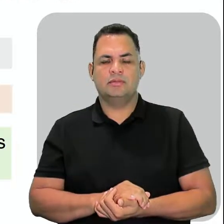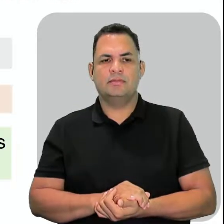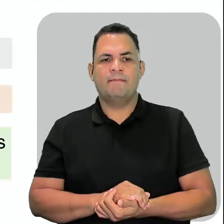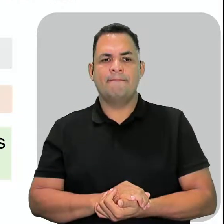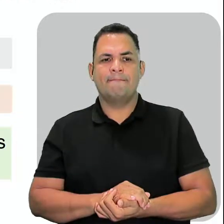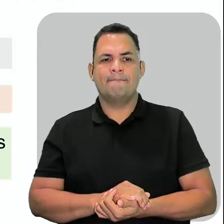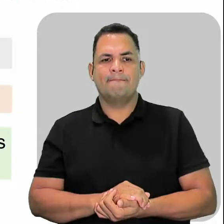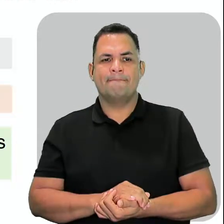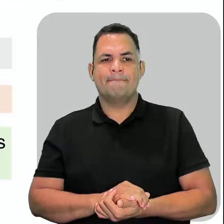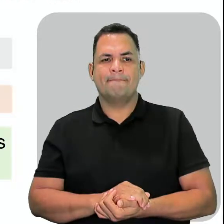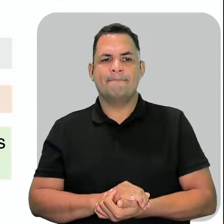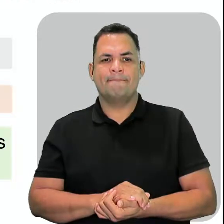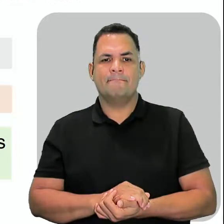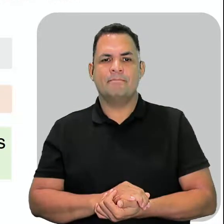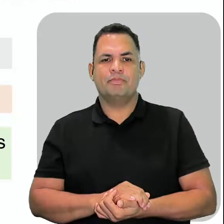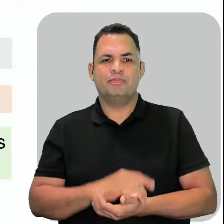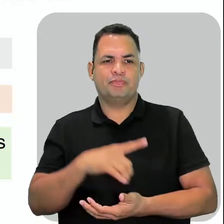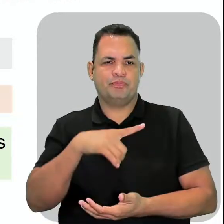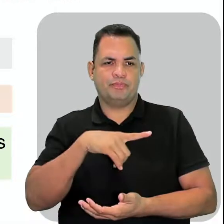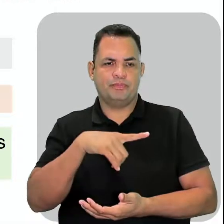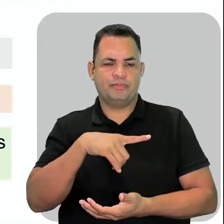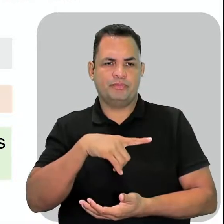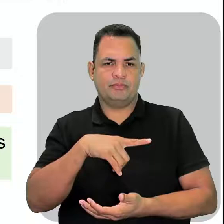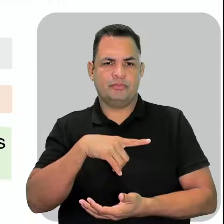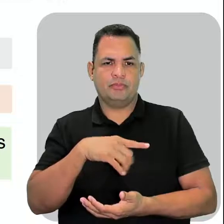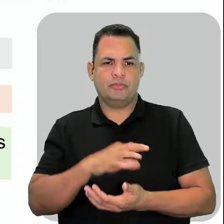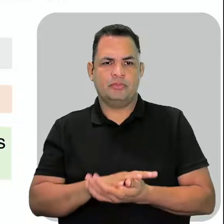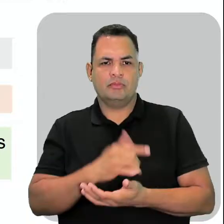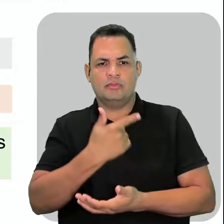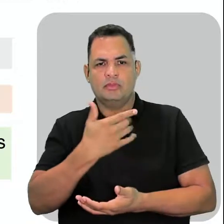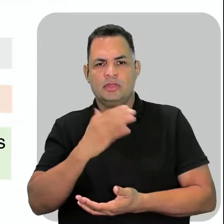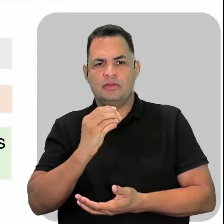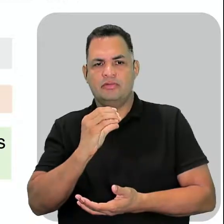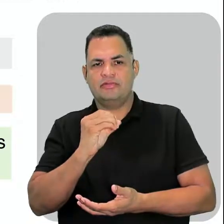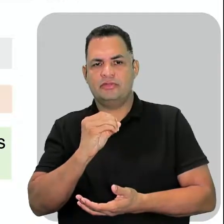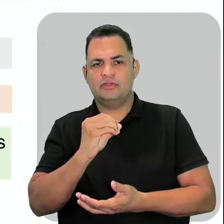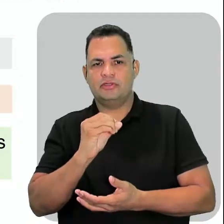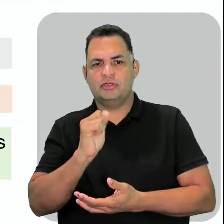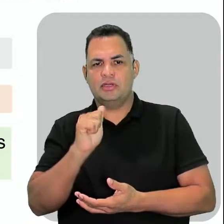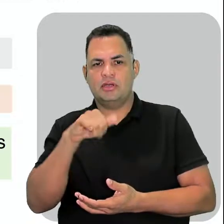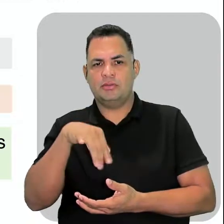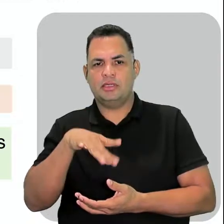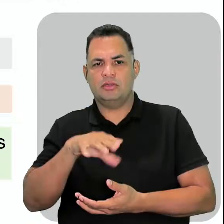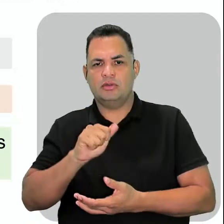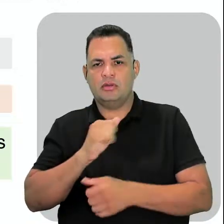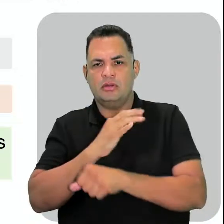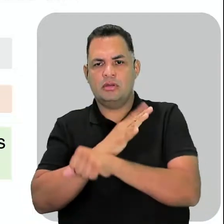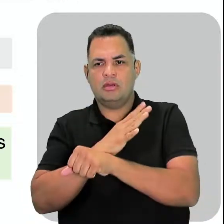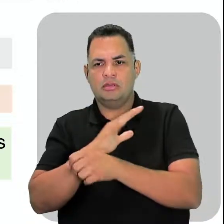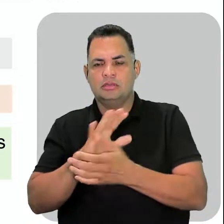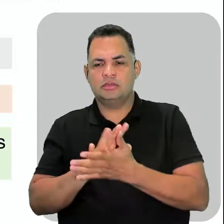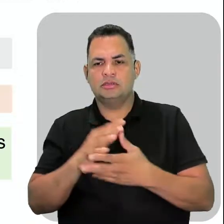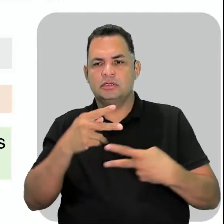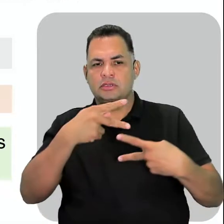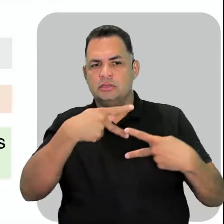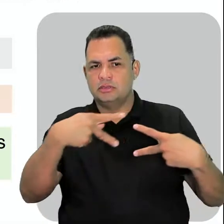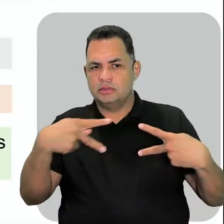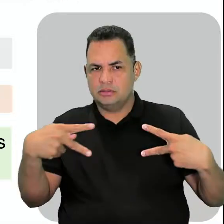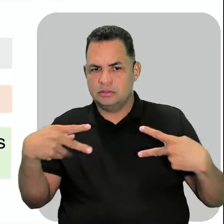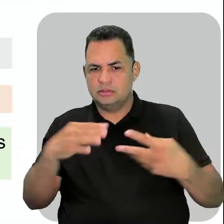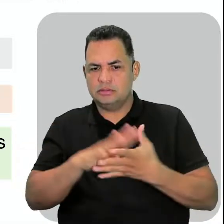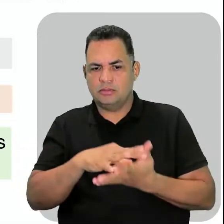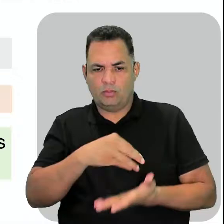Bom, nós temos a existência de 20 aminoácidos que constituem as proteínas